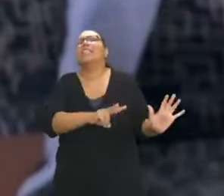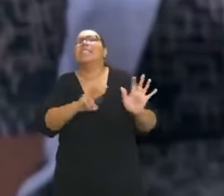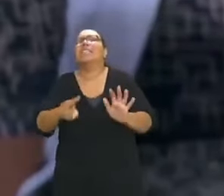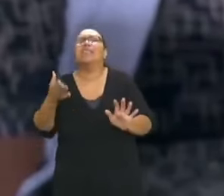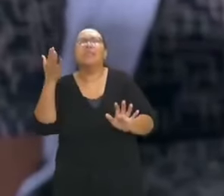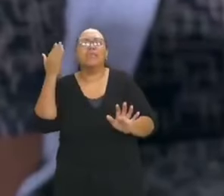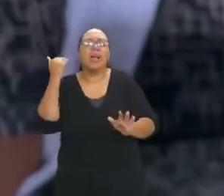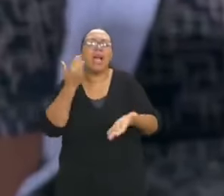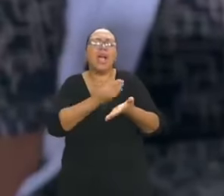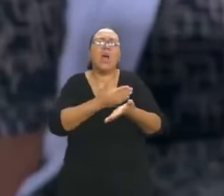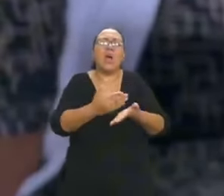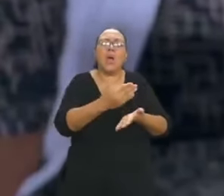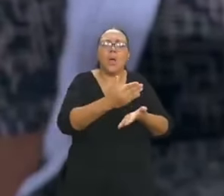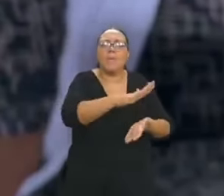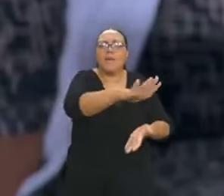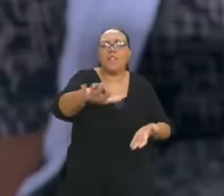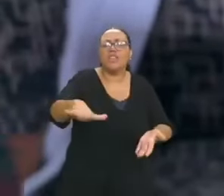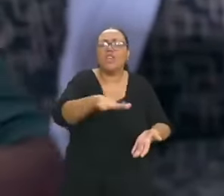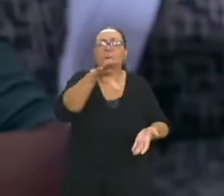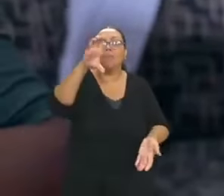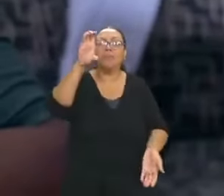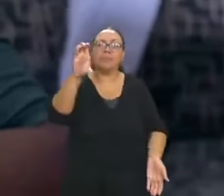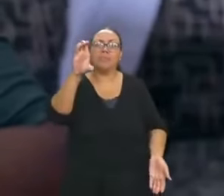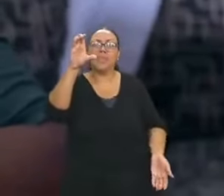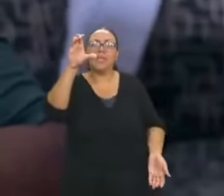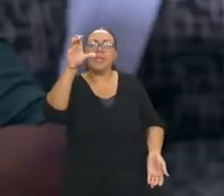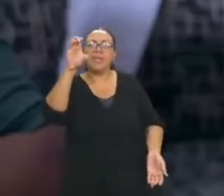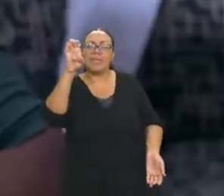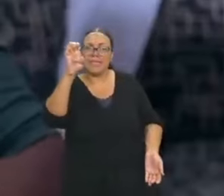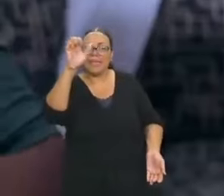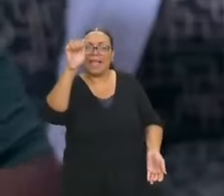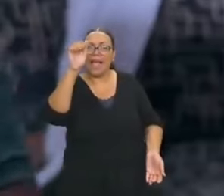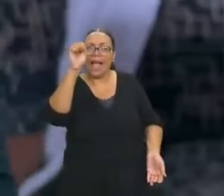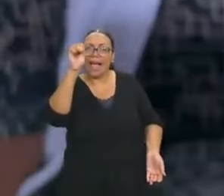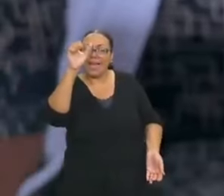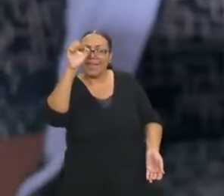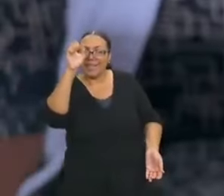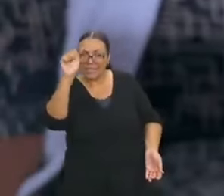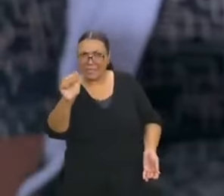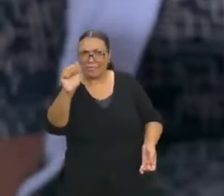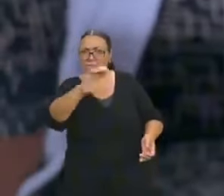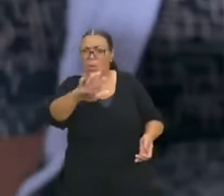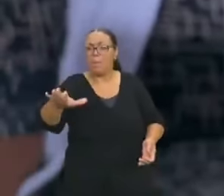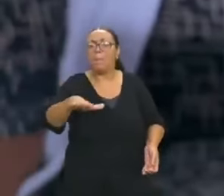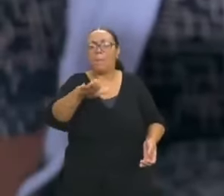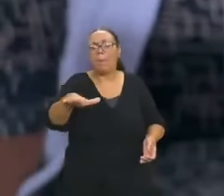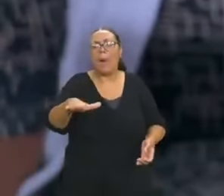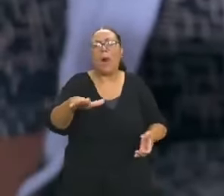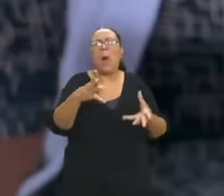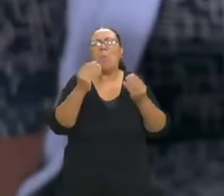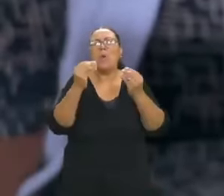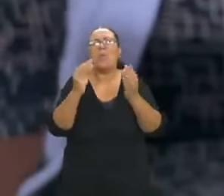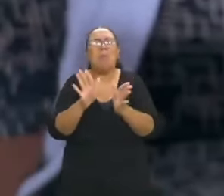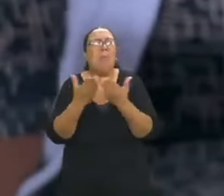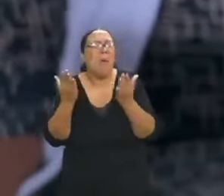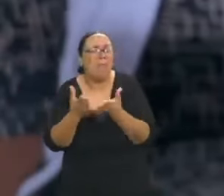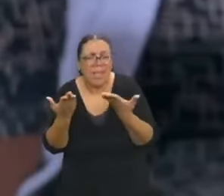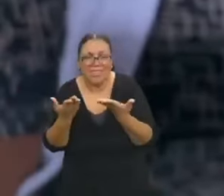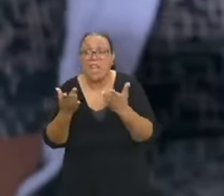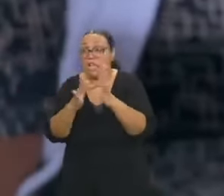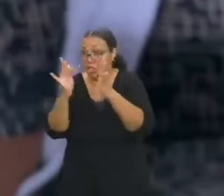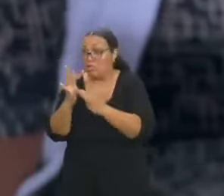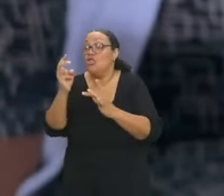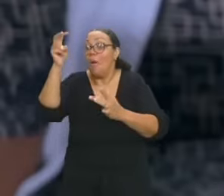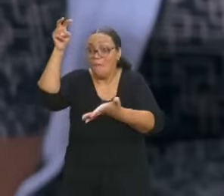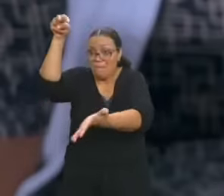comunidade bem carente aqui em São Paulo. E na hora de entrar na comunidade foi exatamente essa sensação que eu tive. O senhor já estava